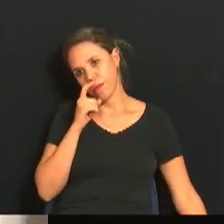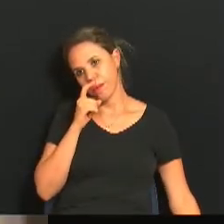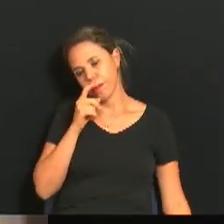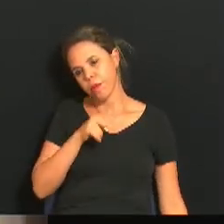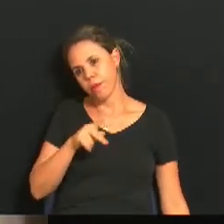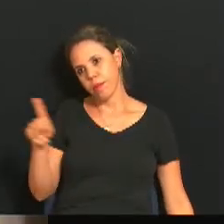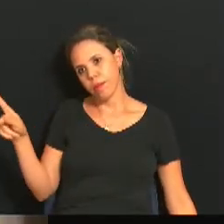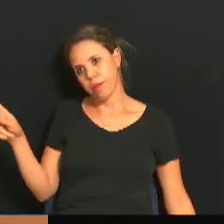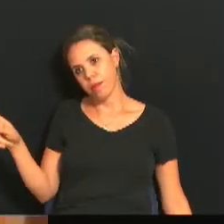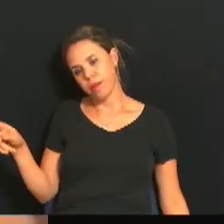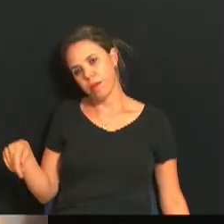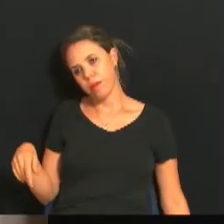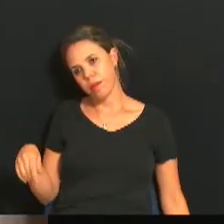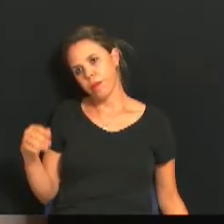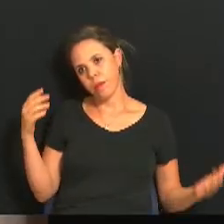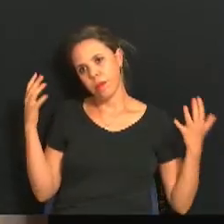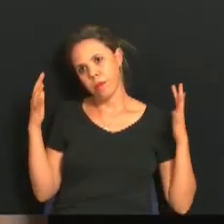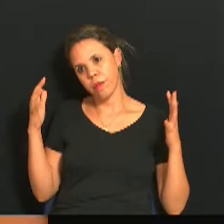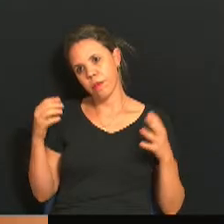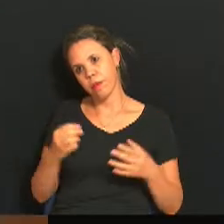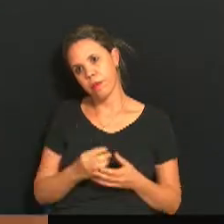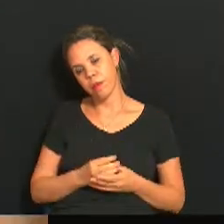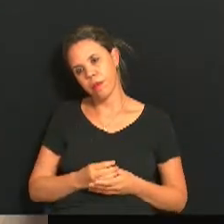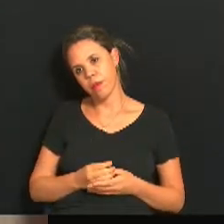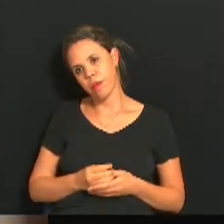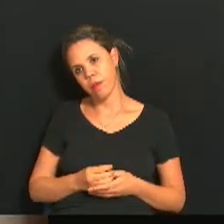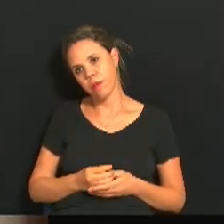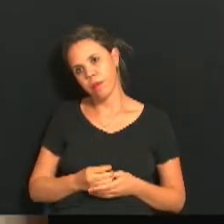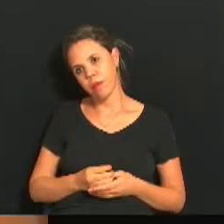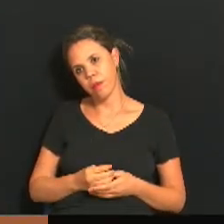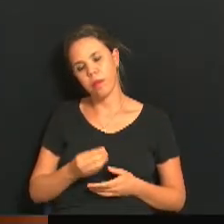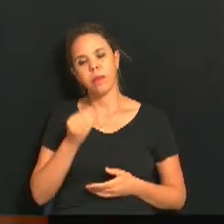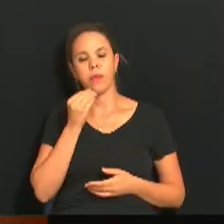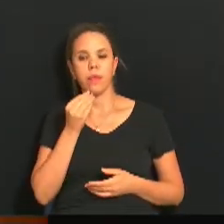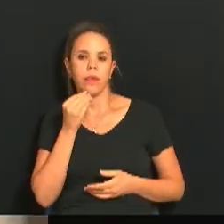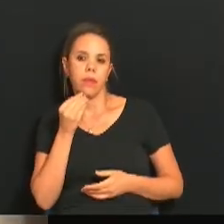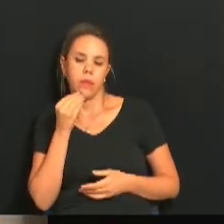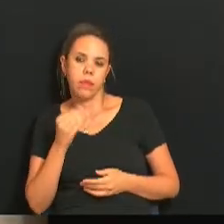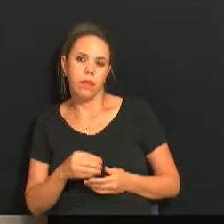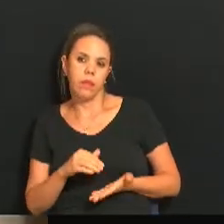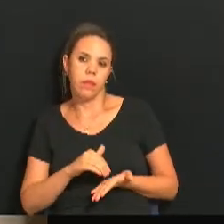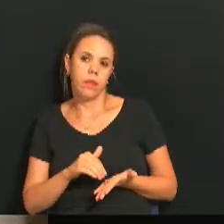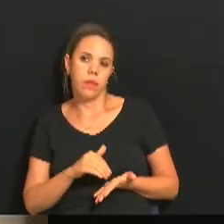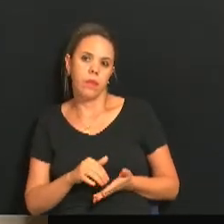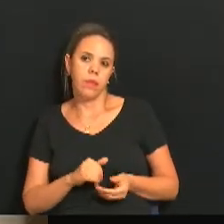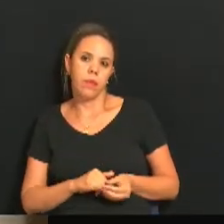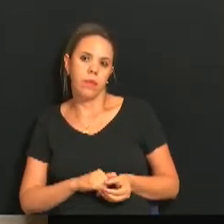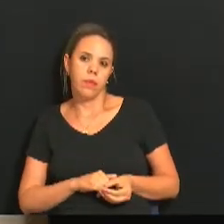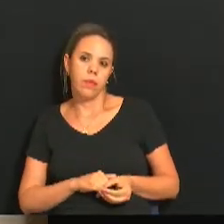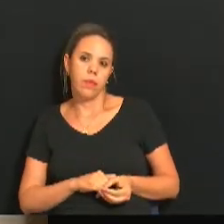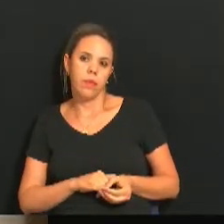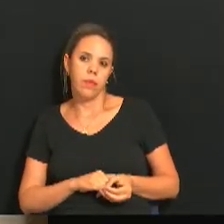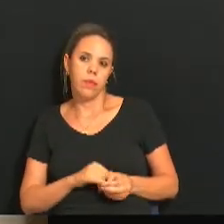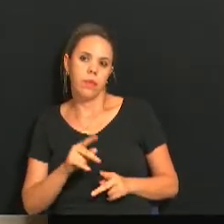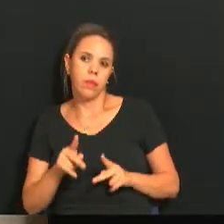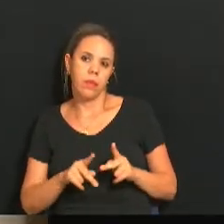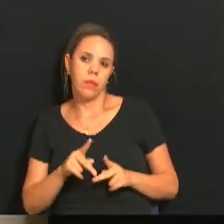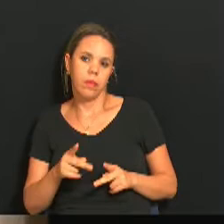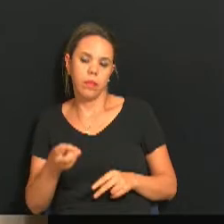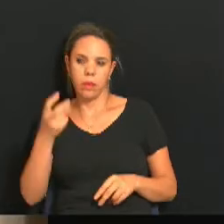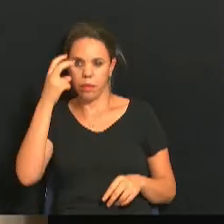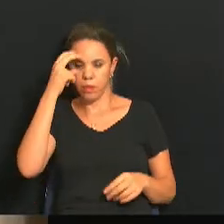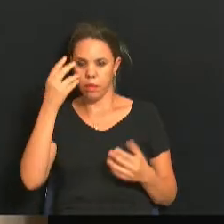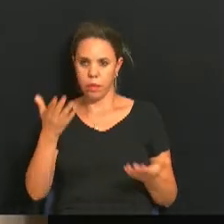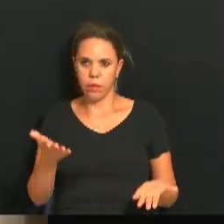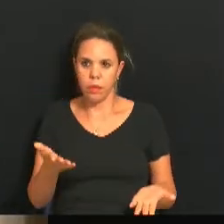presidência dessa reunião Parabéns agradecer o espaço agradecer a secretária ao pessoal da Secretaria de Cultura é